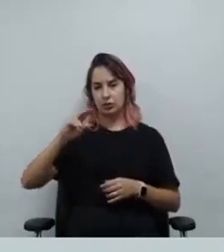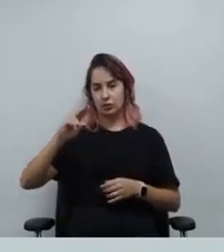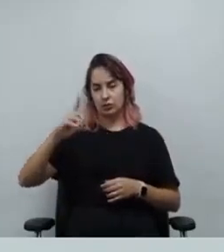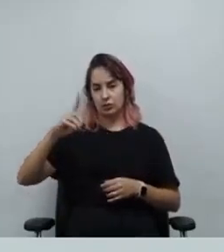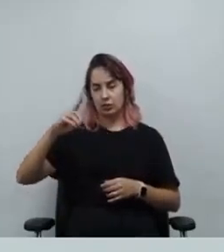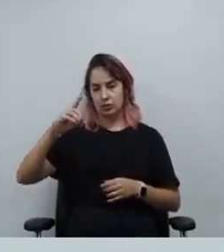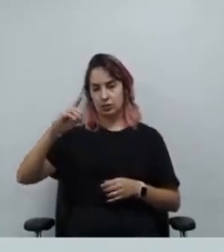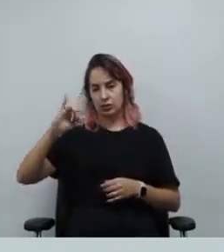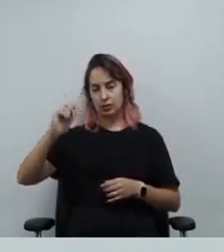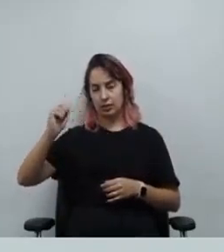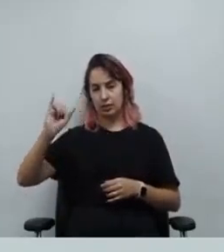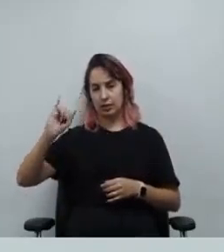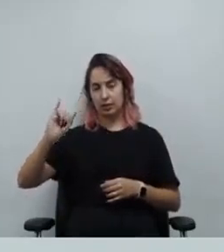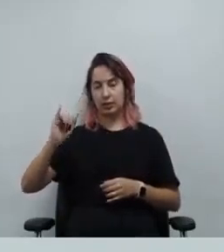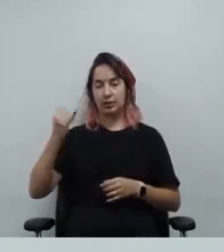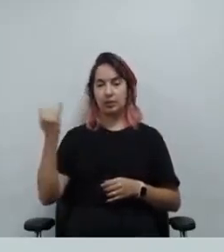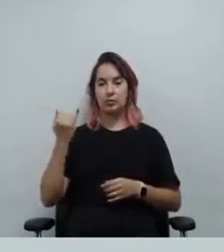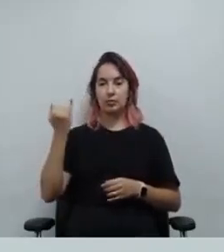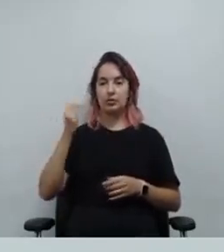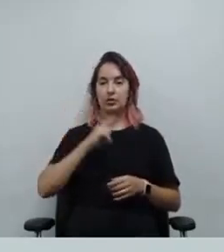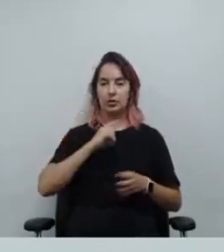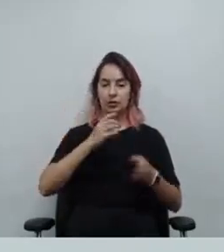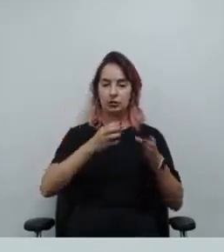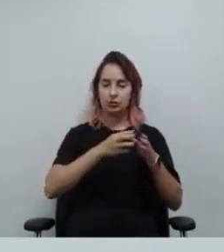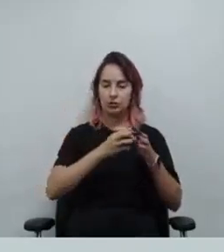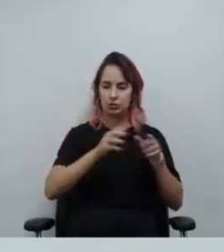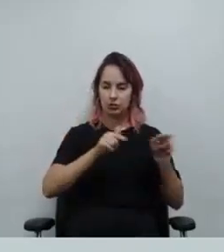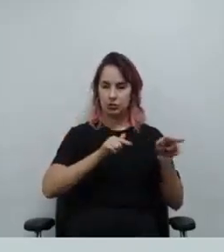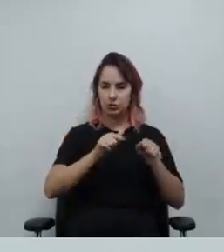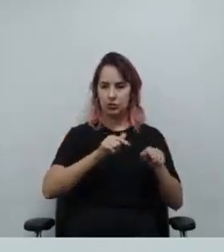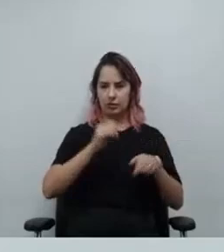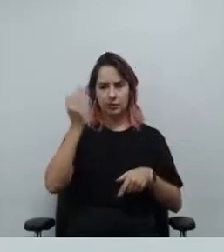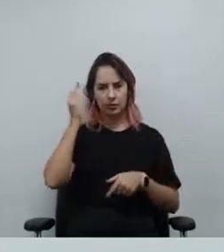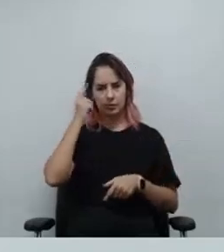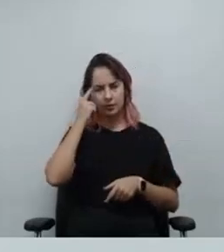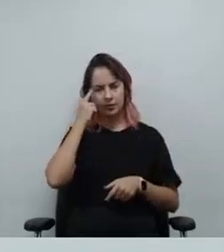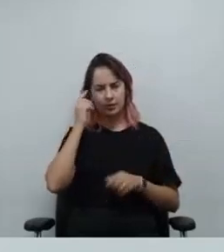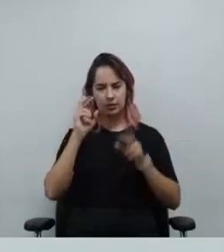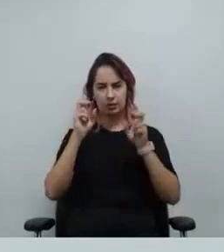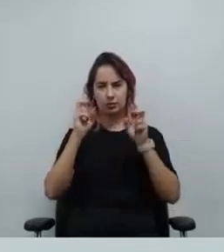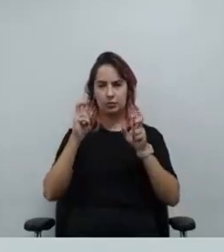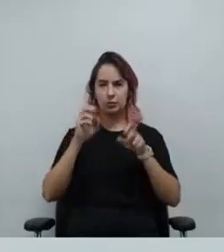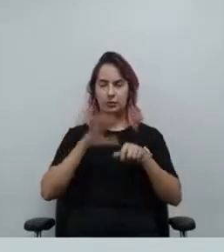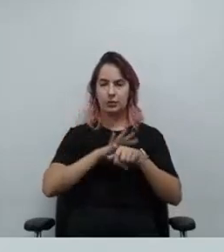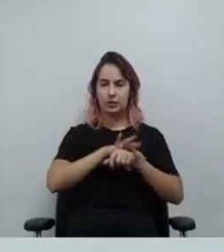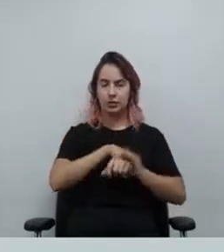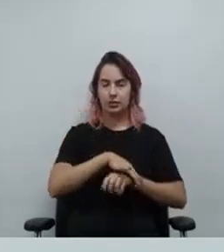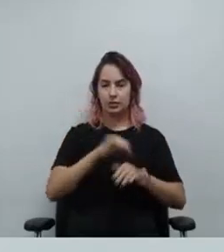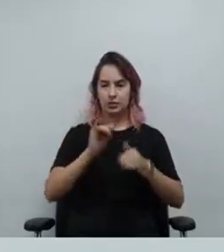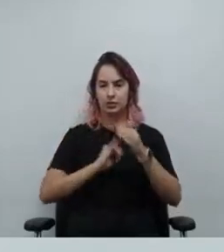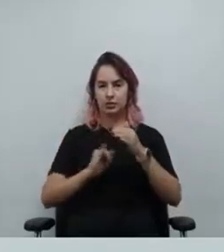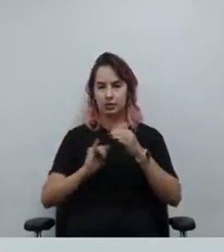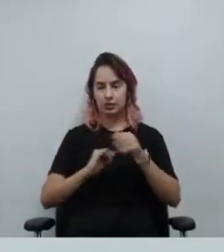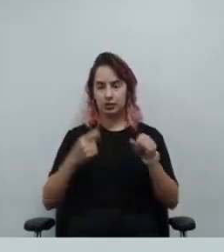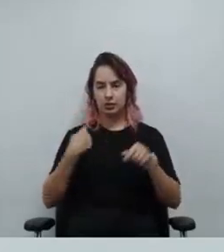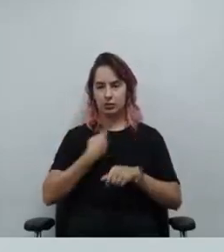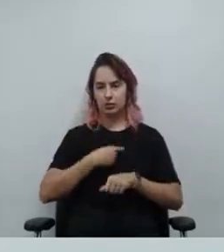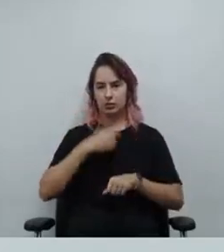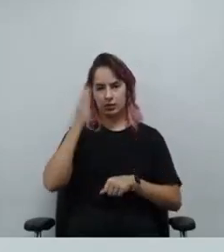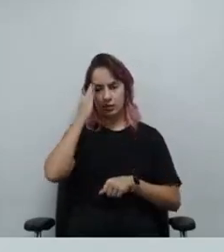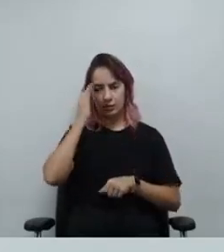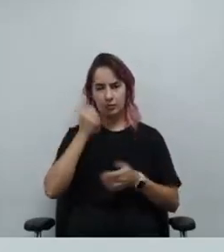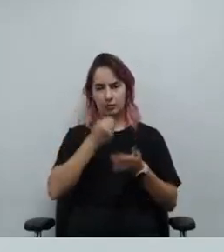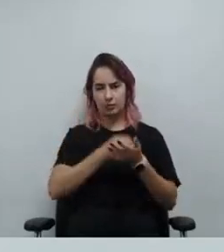muito importante que tenha uma comissão, um grupo de trabalho para pensar nessas questões de segurança institucional, em que pese a gente saiba dos esforços, né,